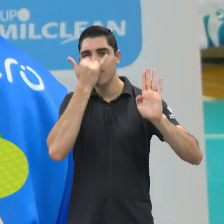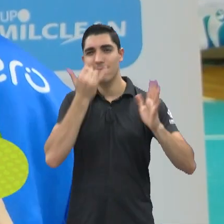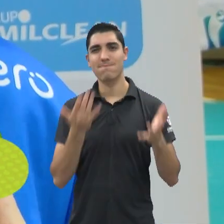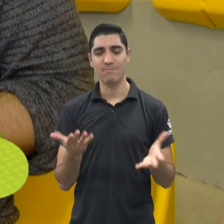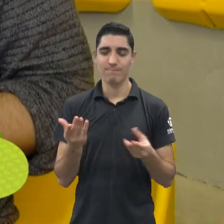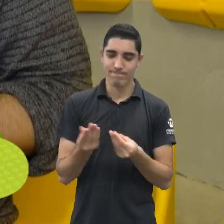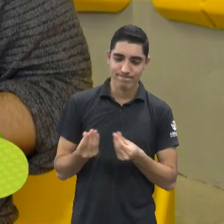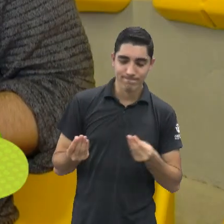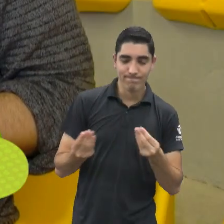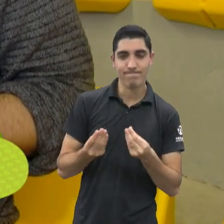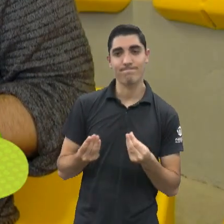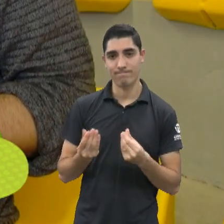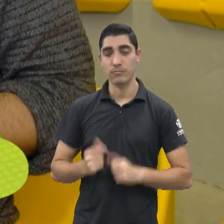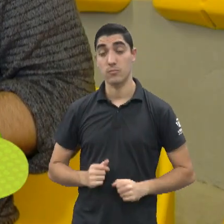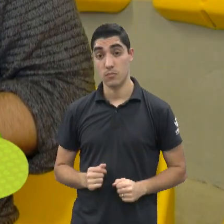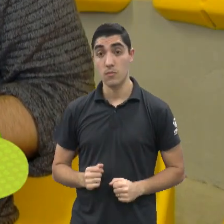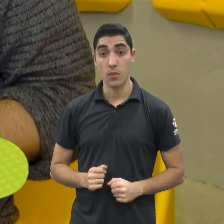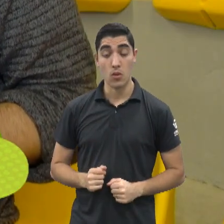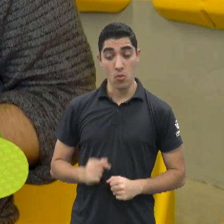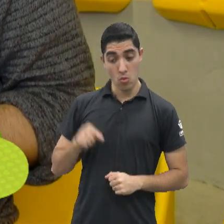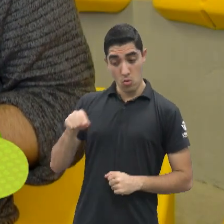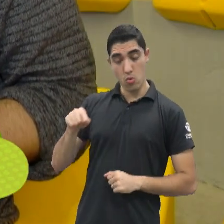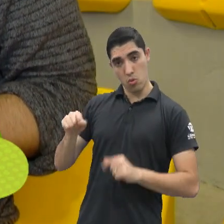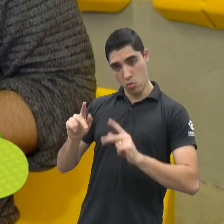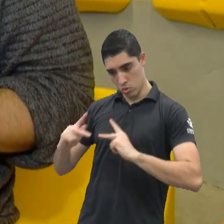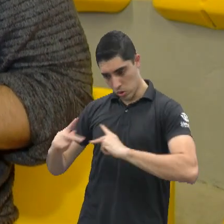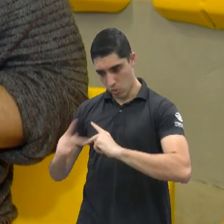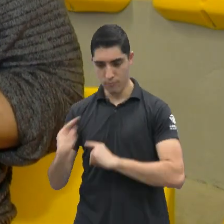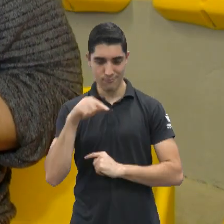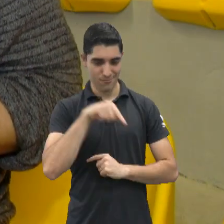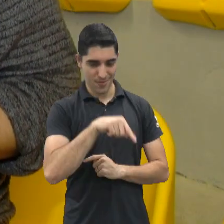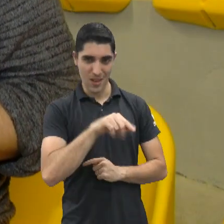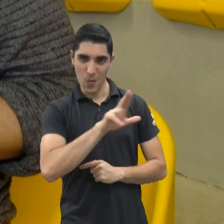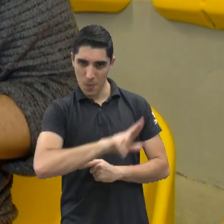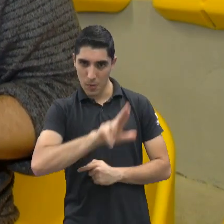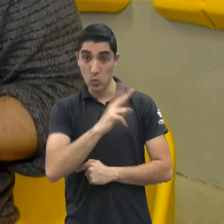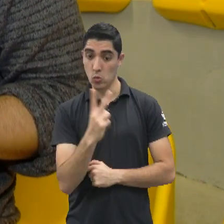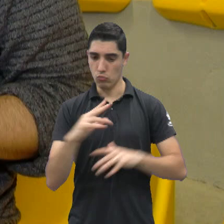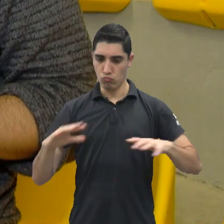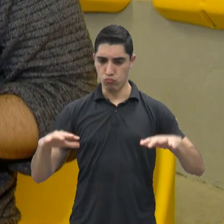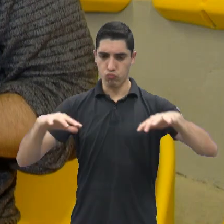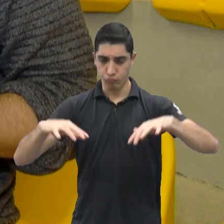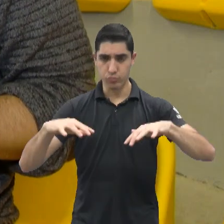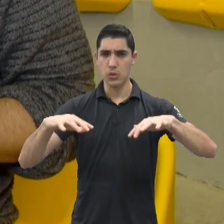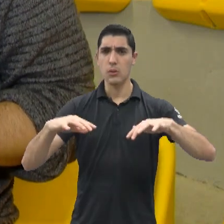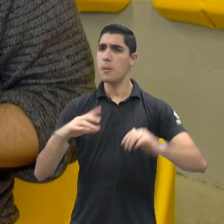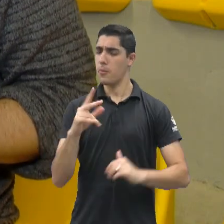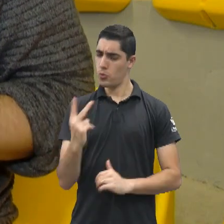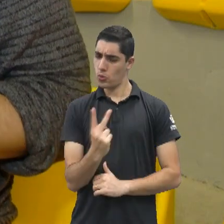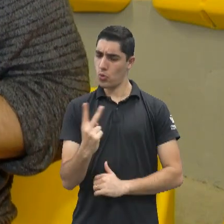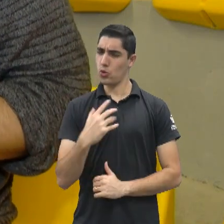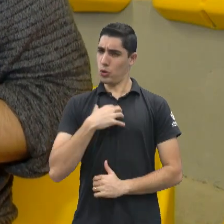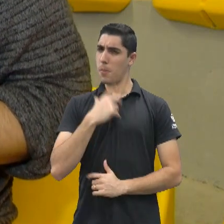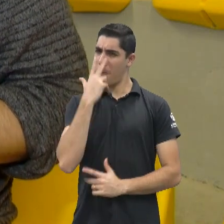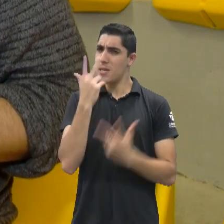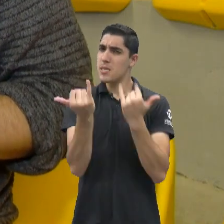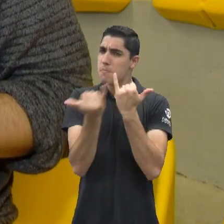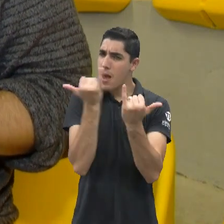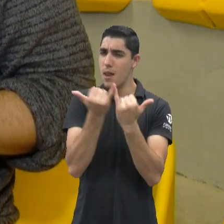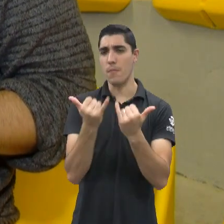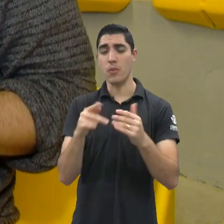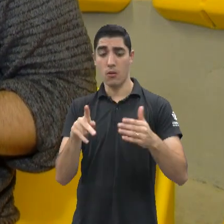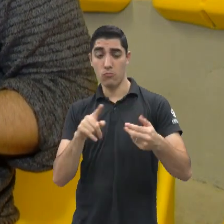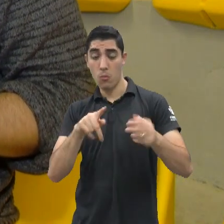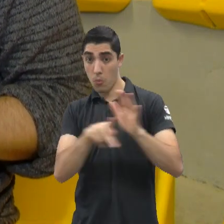nunca tinha tomado. Os dois times chegaram ao ginásio do Teatrão em situações bem parecidas. 2 derrotas e 1 vitória